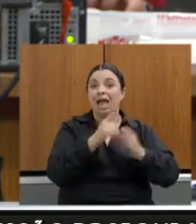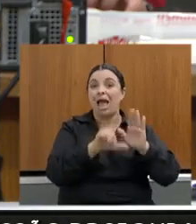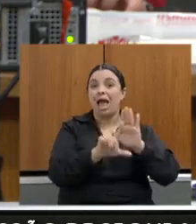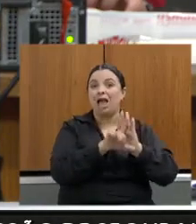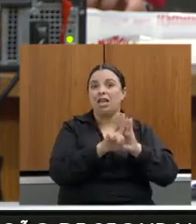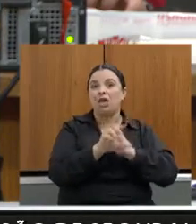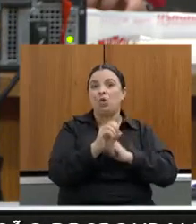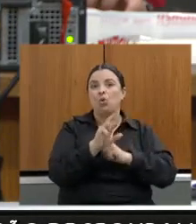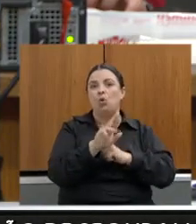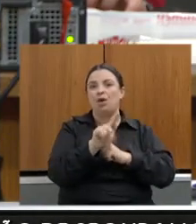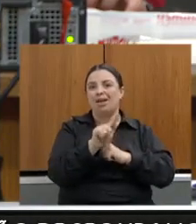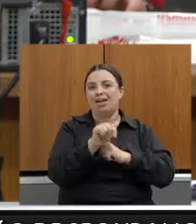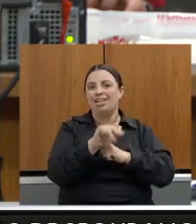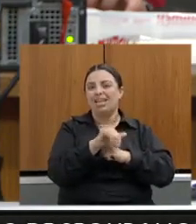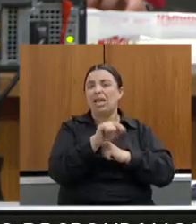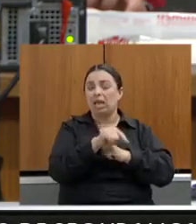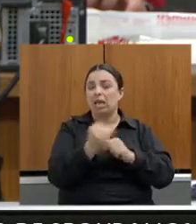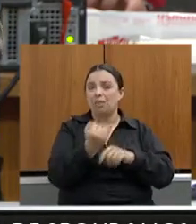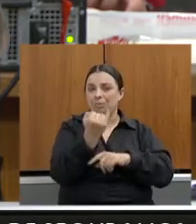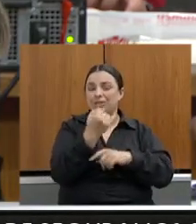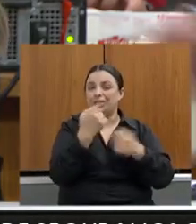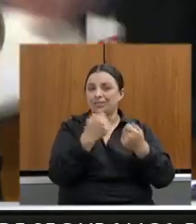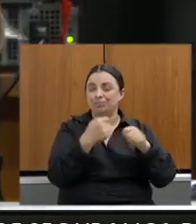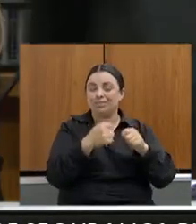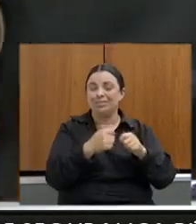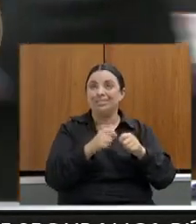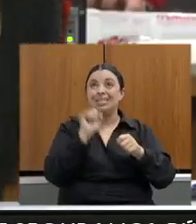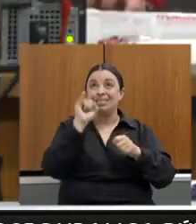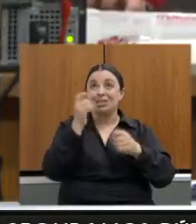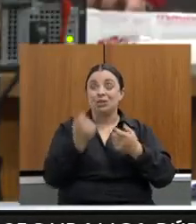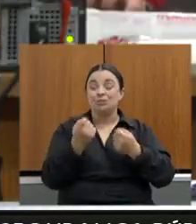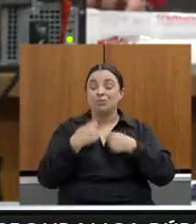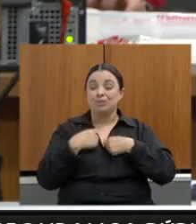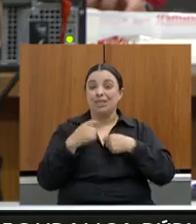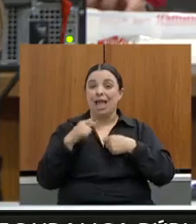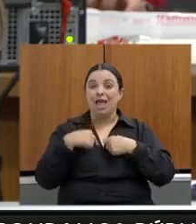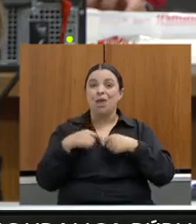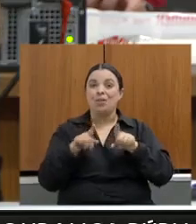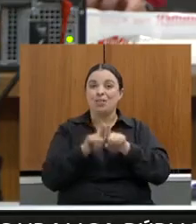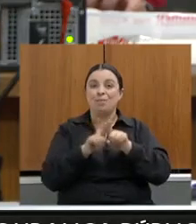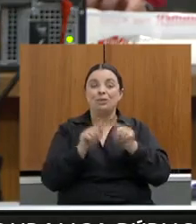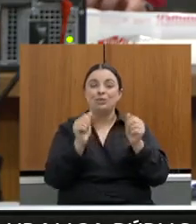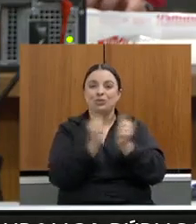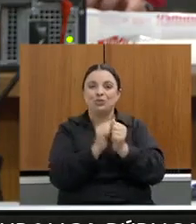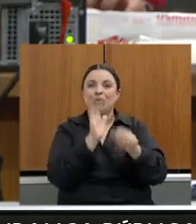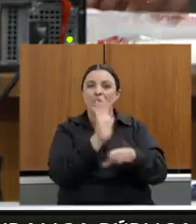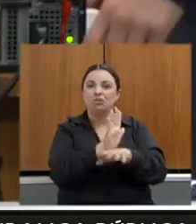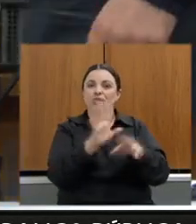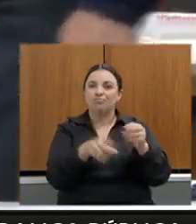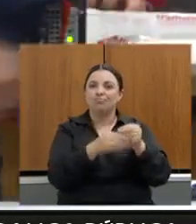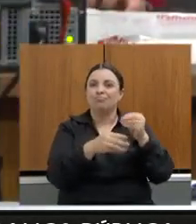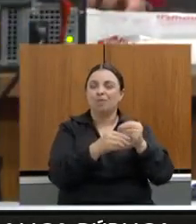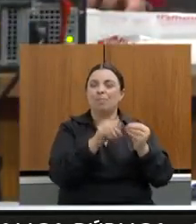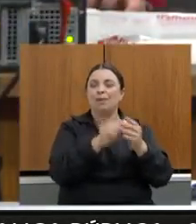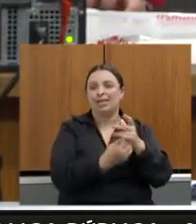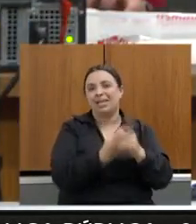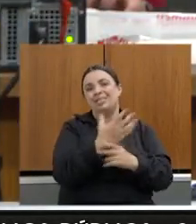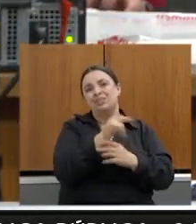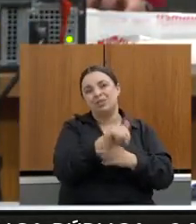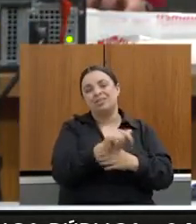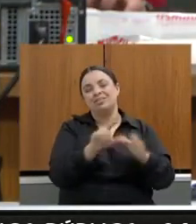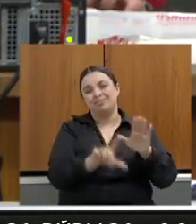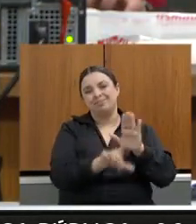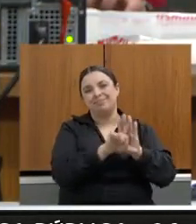importante e necessária e se Deus me permitir terei a honra de estar trabalhando nela também aqui nessa casa não é